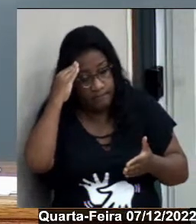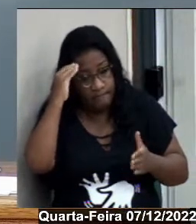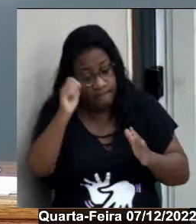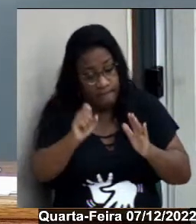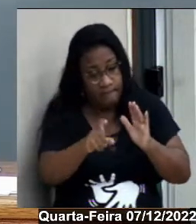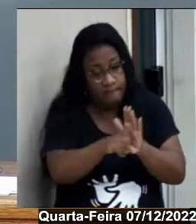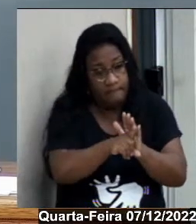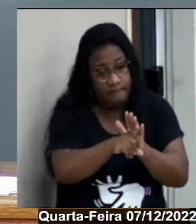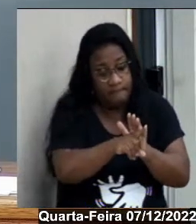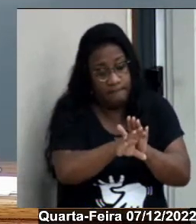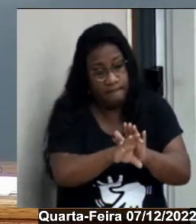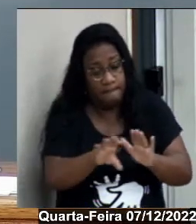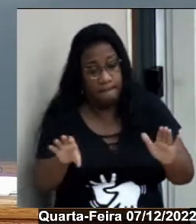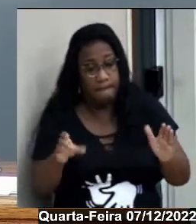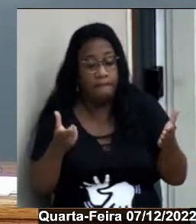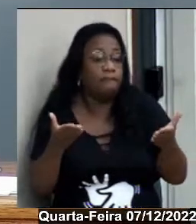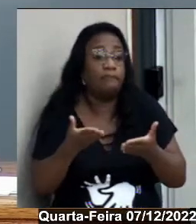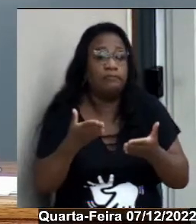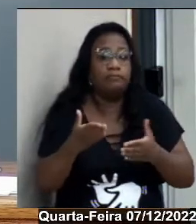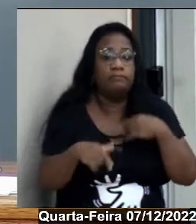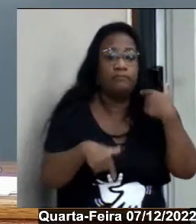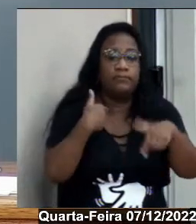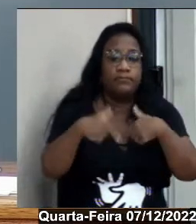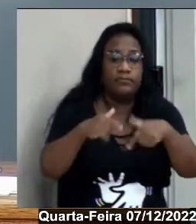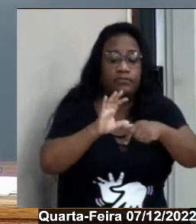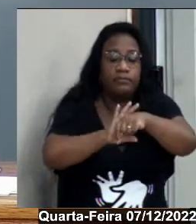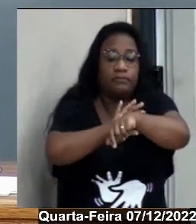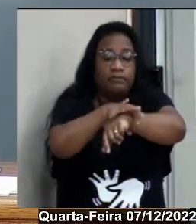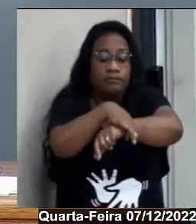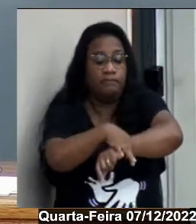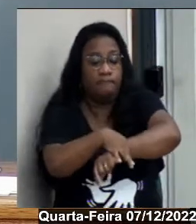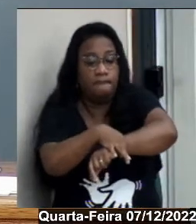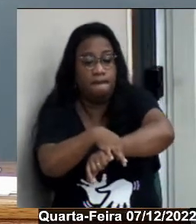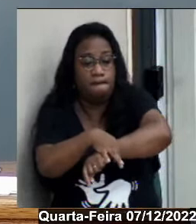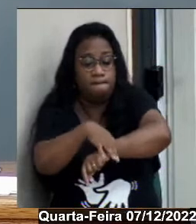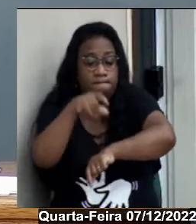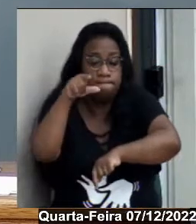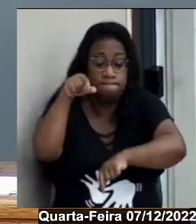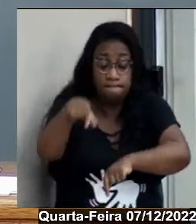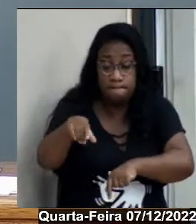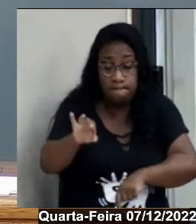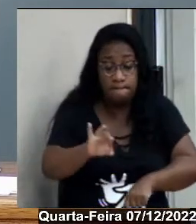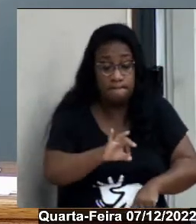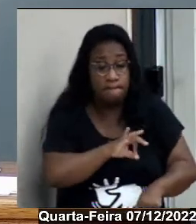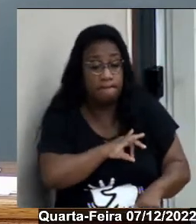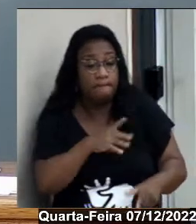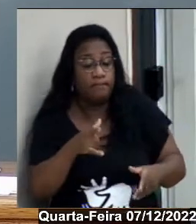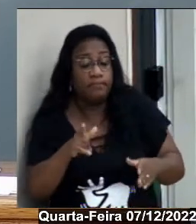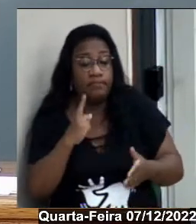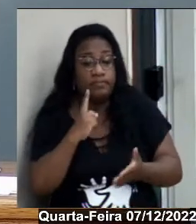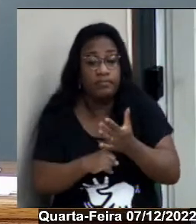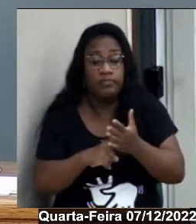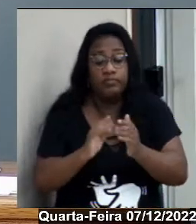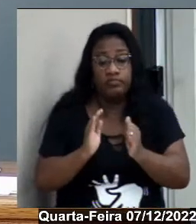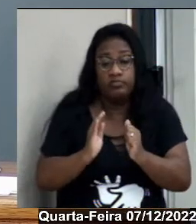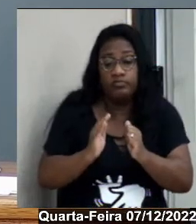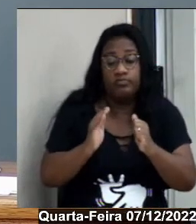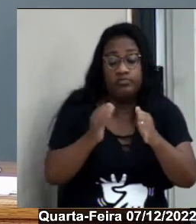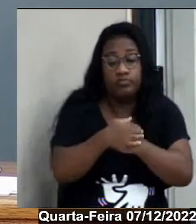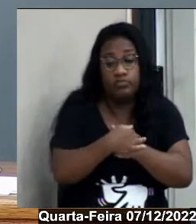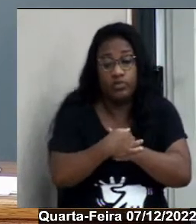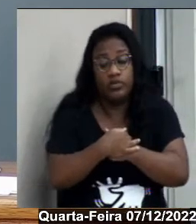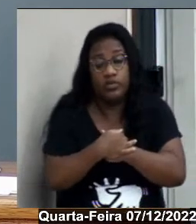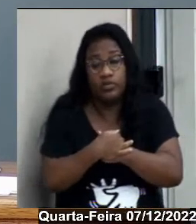Embu das Artes, considerando o relevante serviço prestado pelos guardas civis municipais, que compõem o Grupo de Escolta e